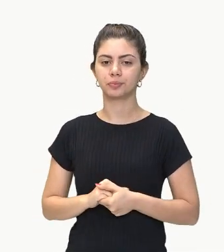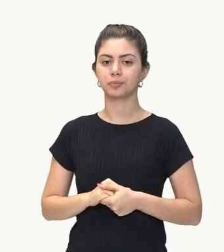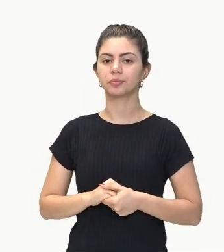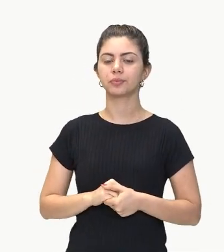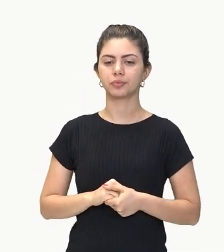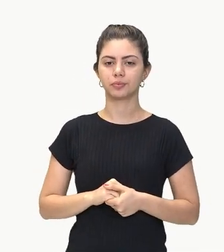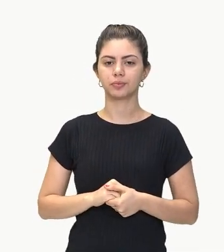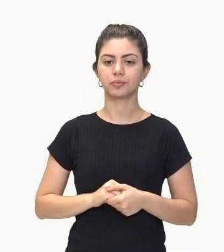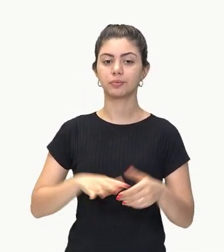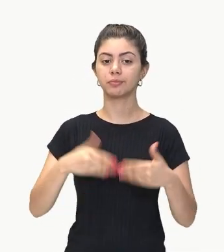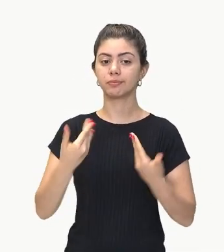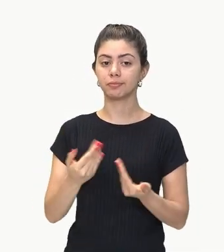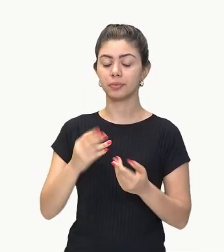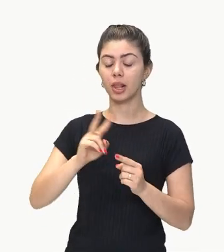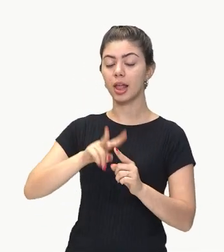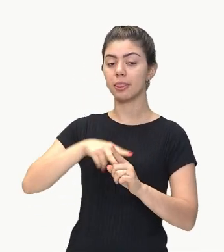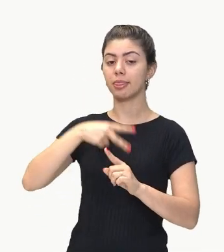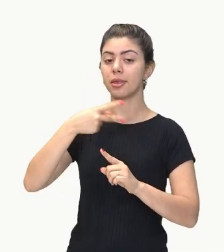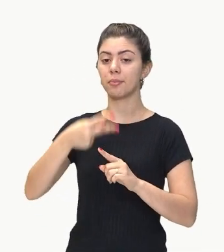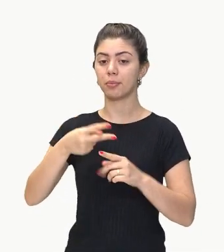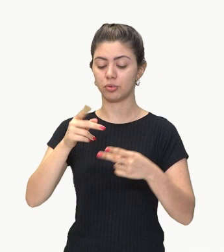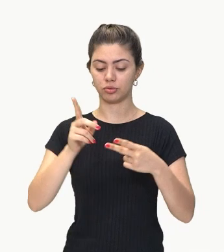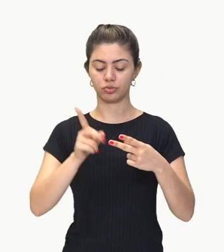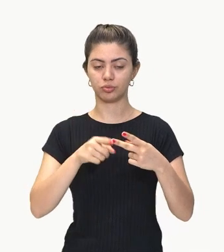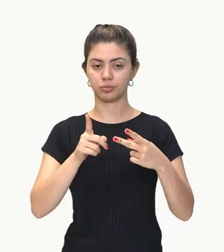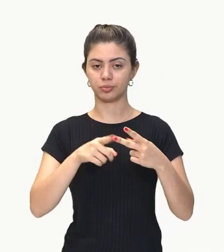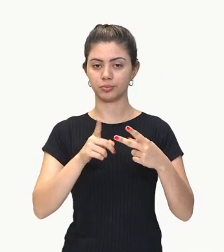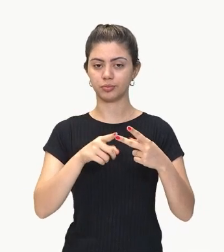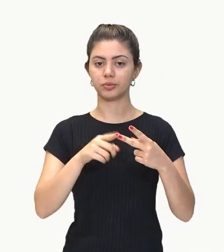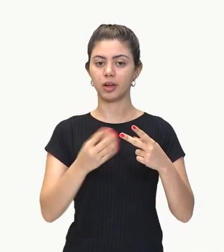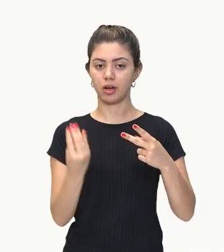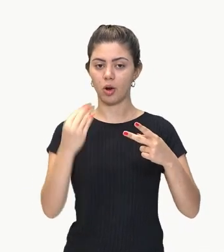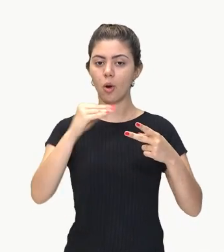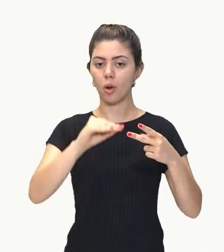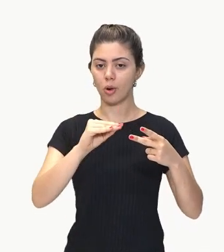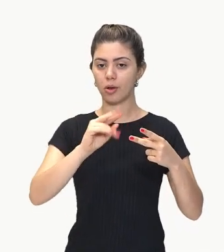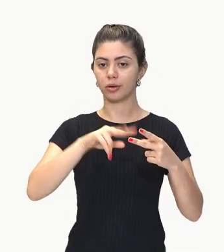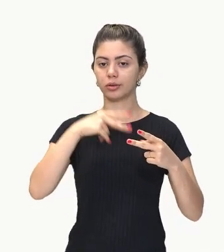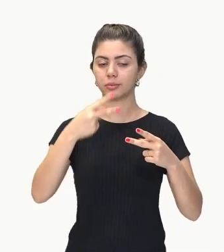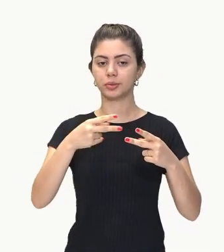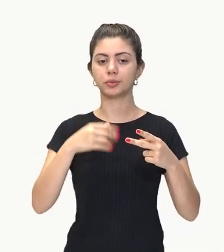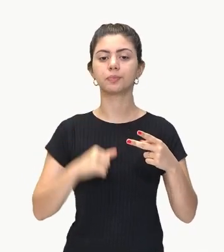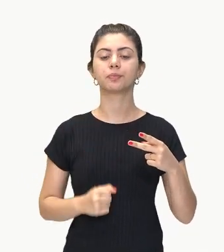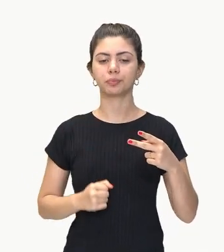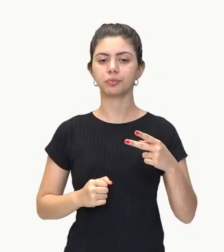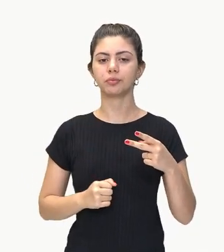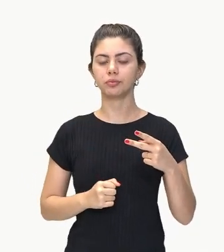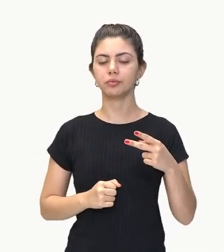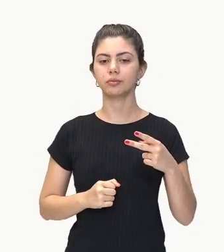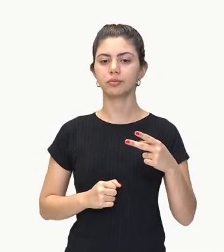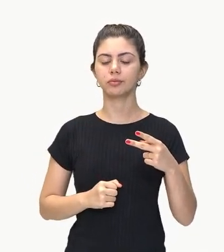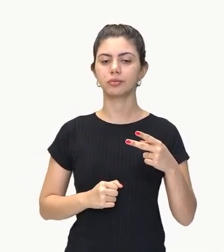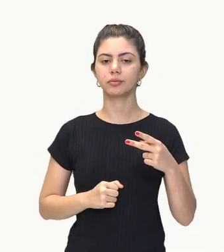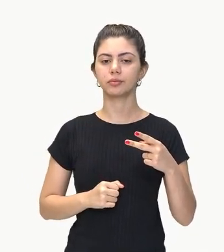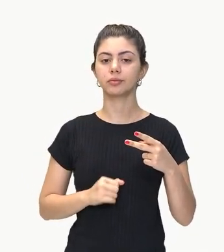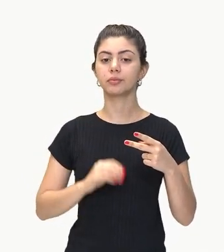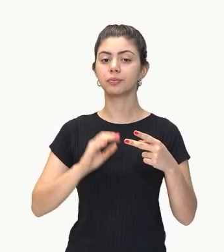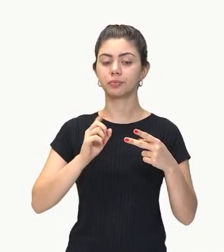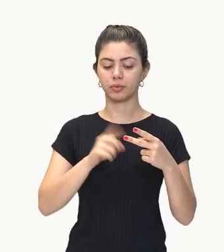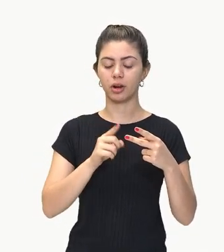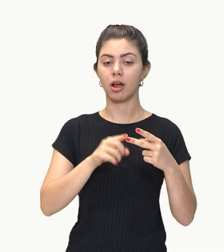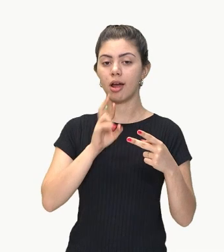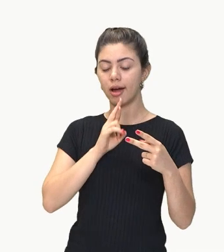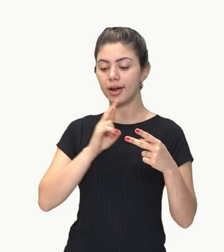ela na próxima etapa. Olha, colocamos a vírgula no